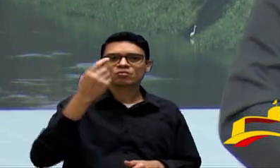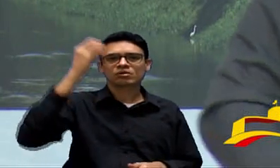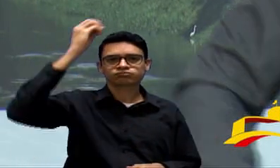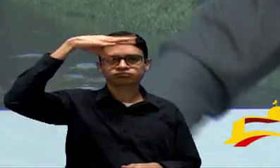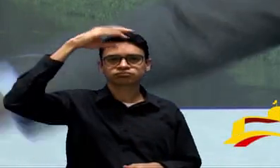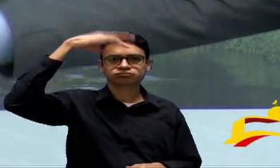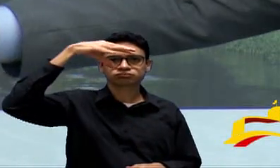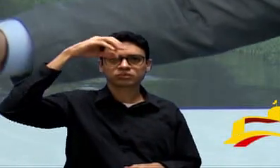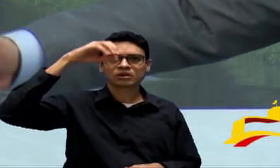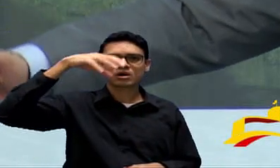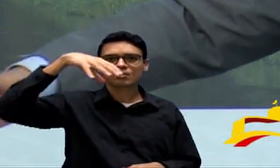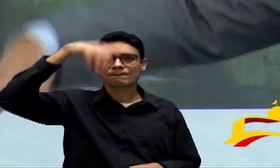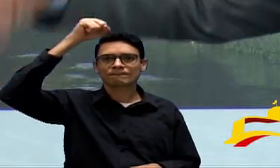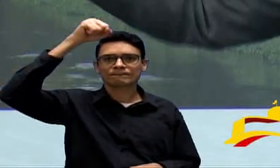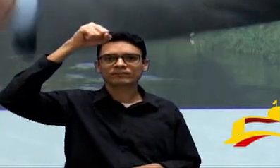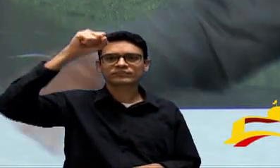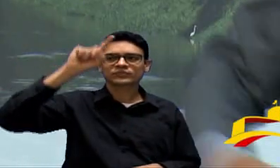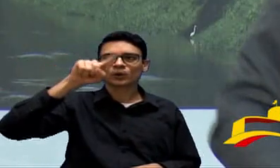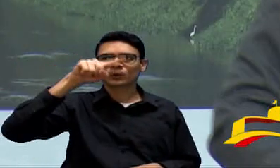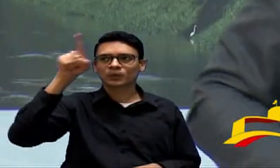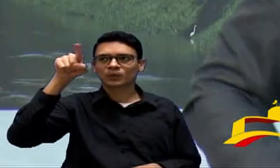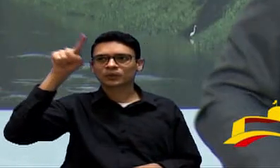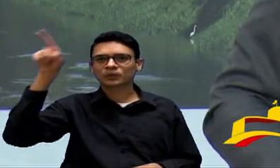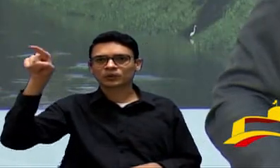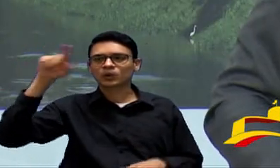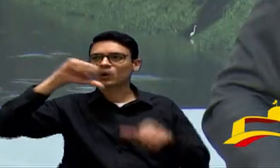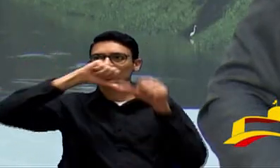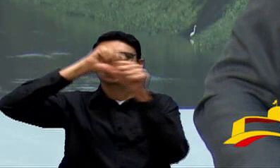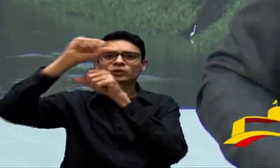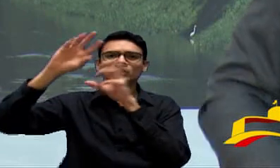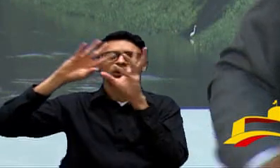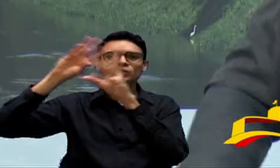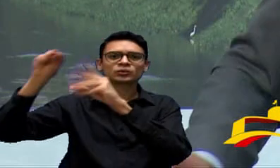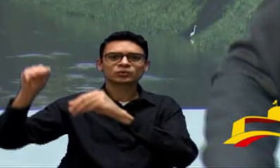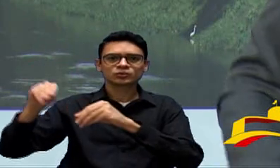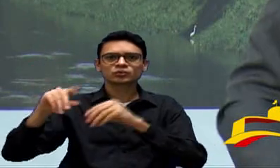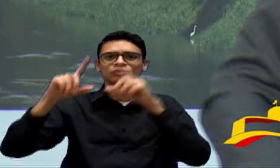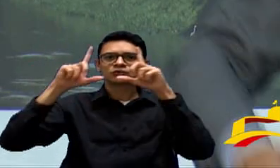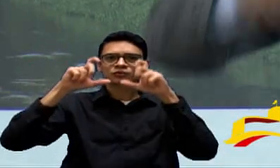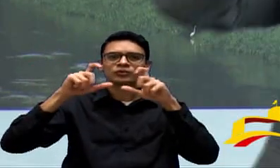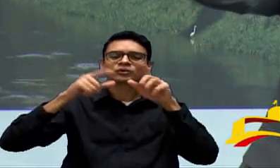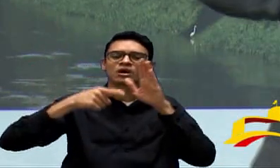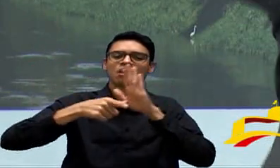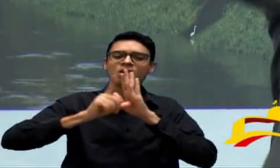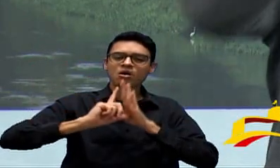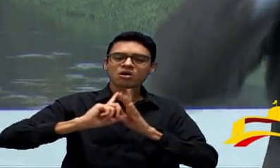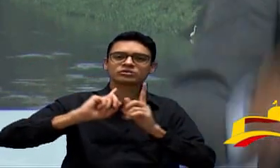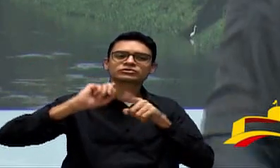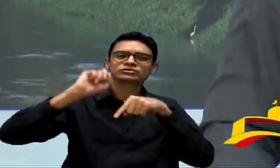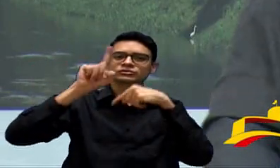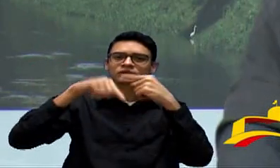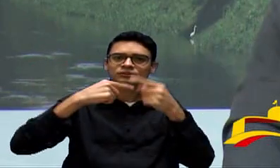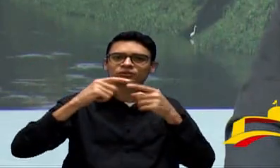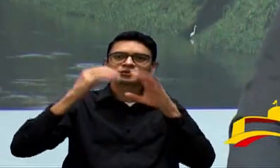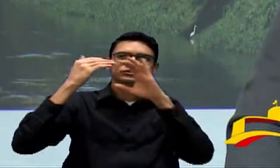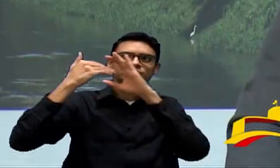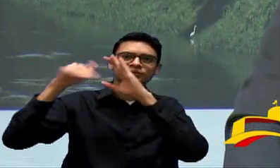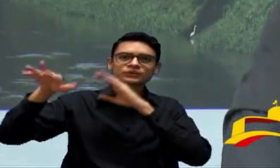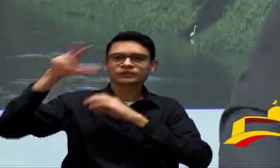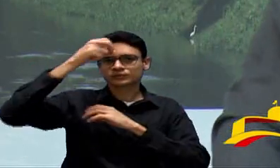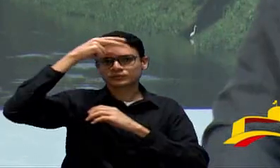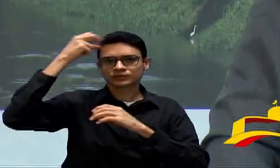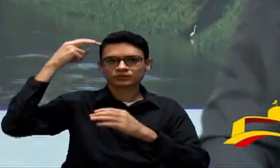número 80 e as outras do lado do 100, 120, tem que trocar todas. Bate foto do antes e do depois e manda para a prefeitura pagar,